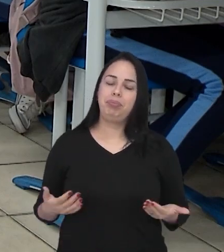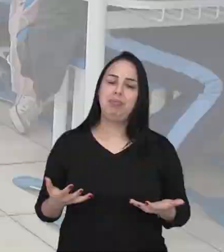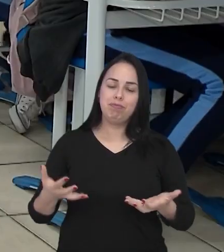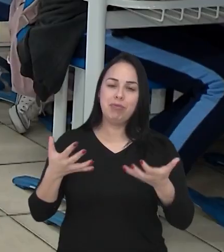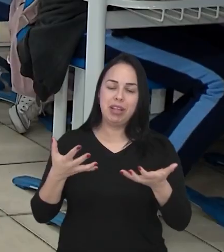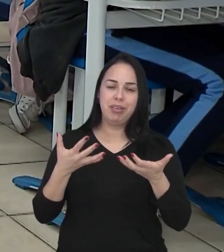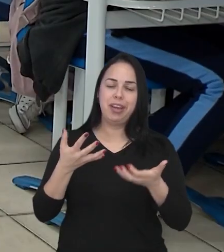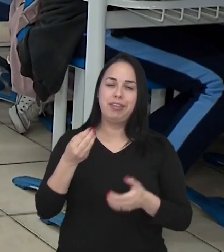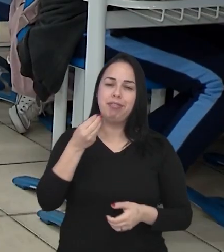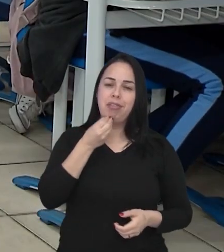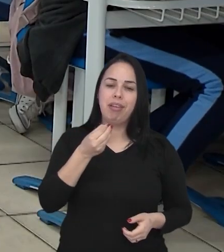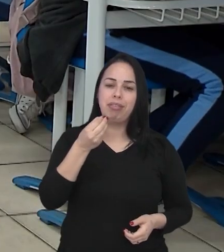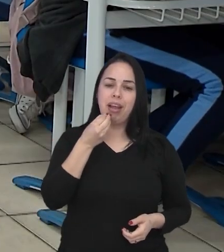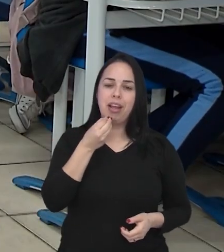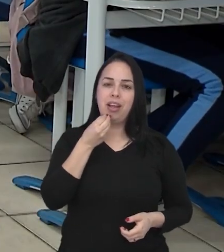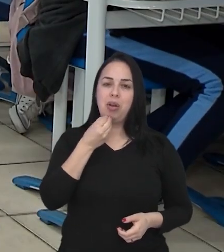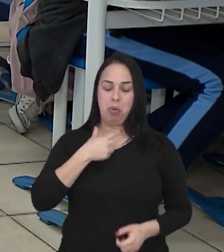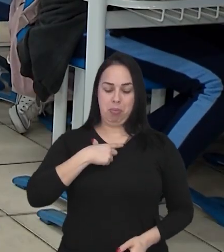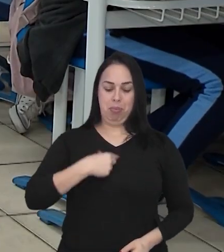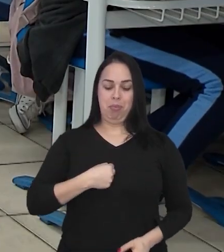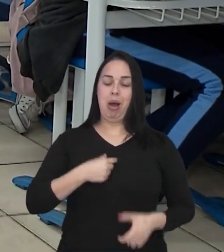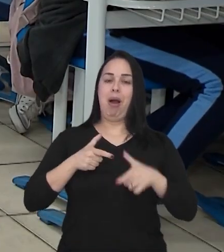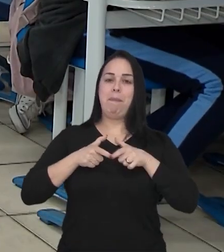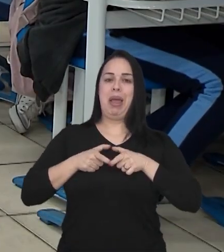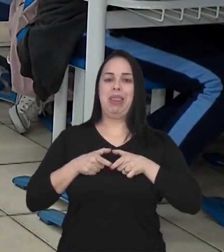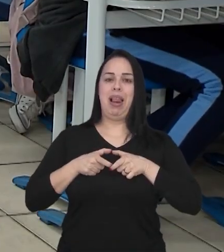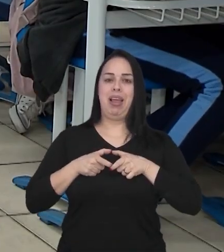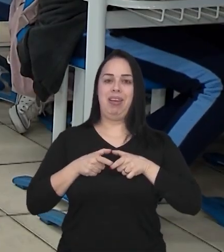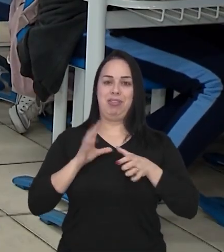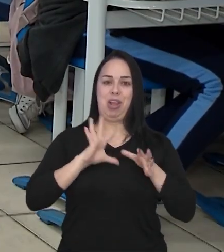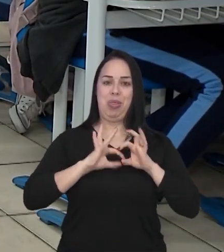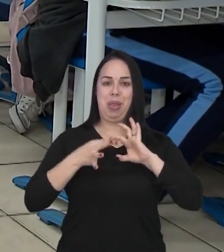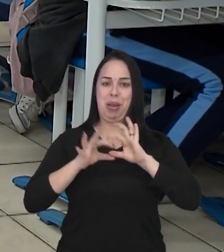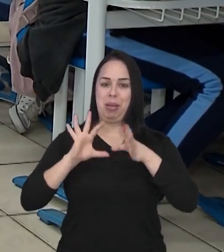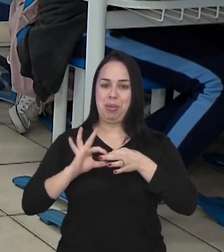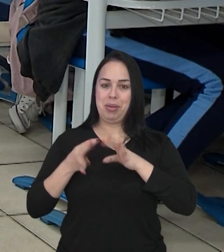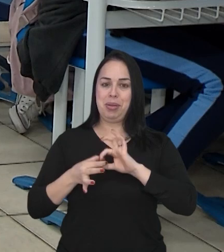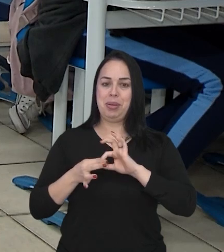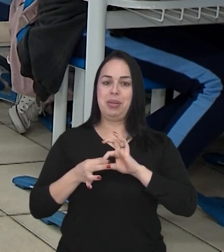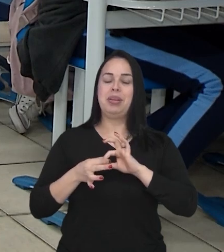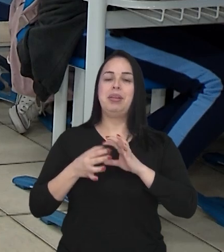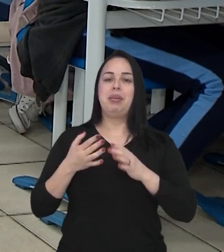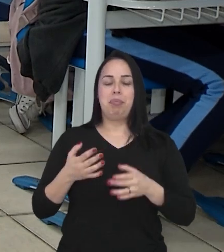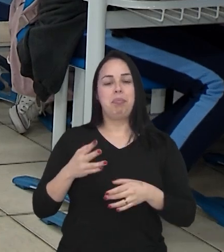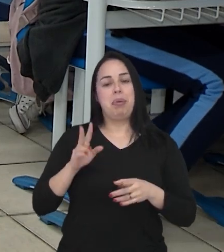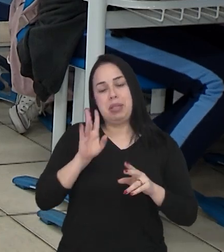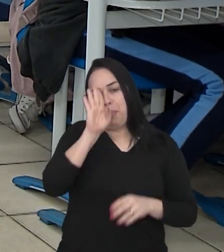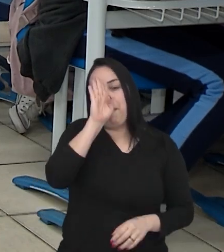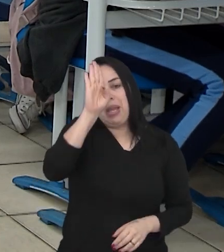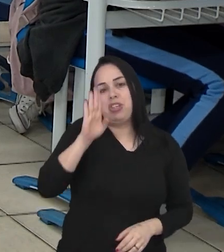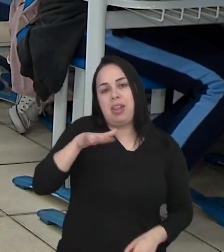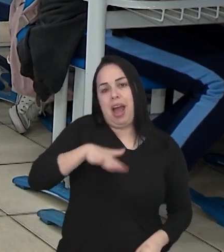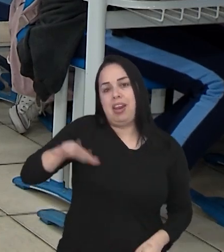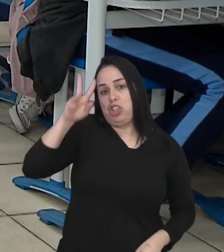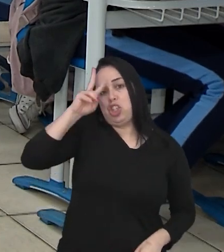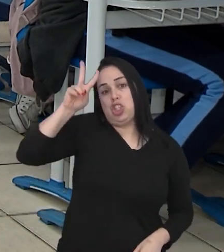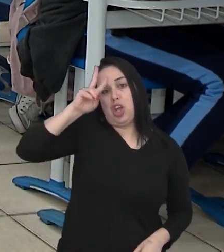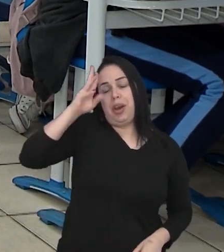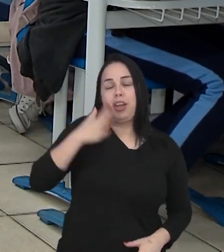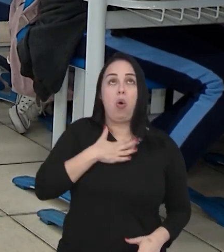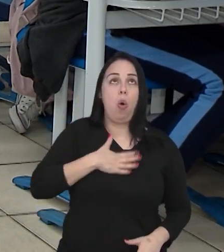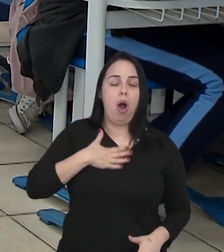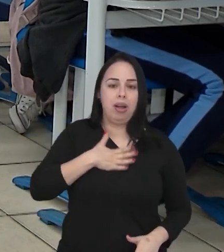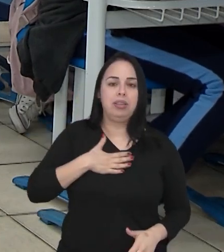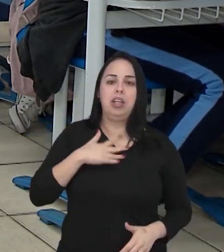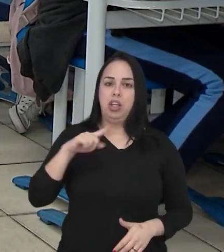AVA. Eu queria tentar conseguir uma medalha, olímpica, principalmente na NHB de História, que é um assunto que eu gosto